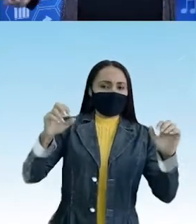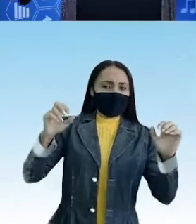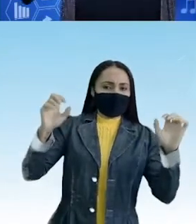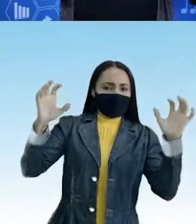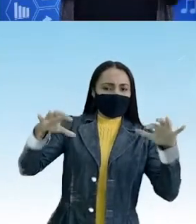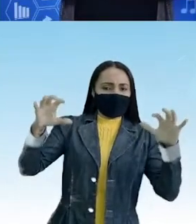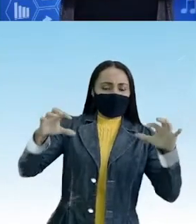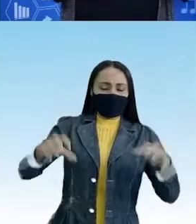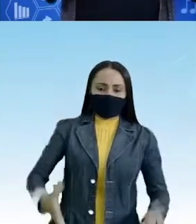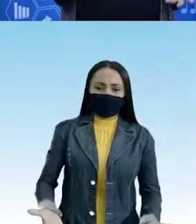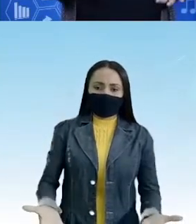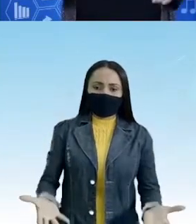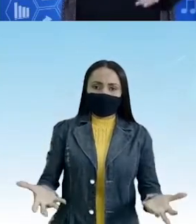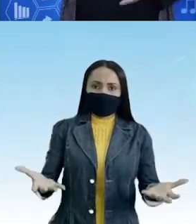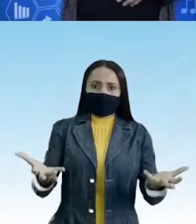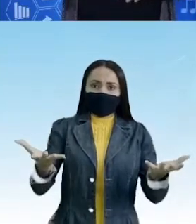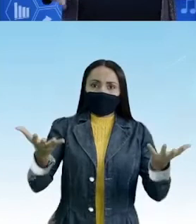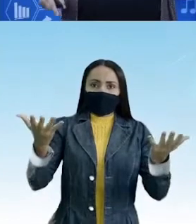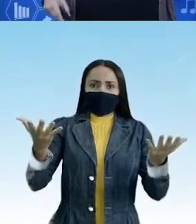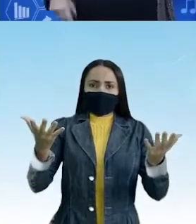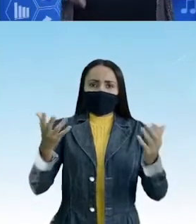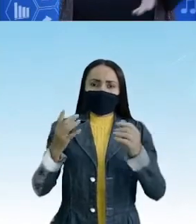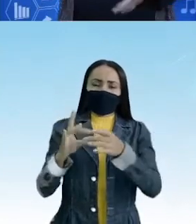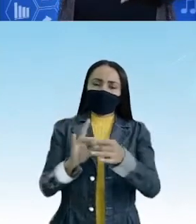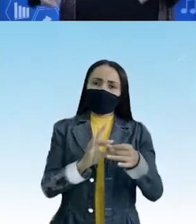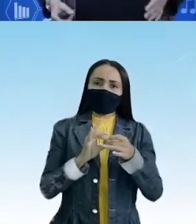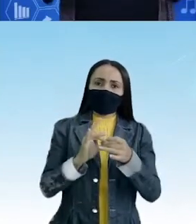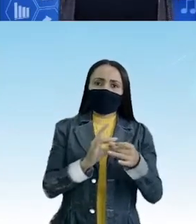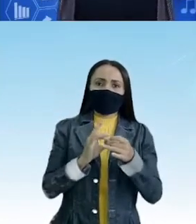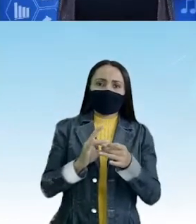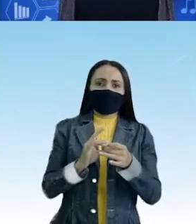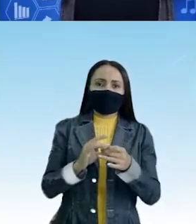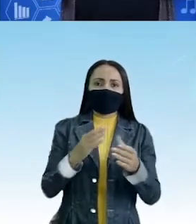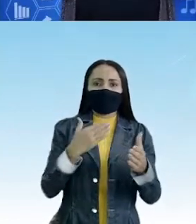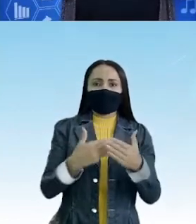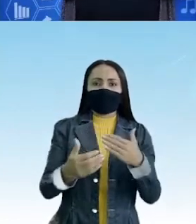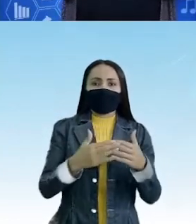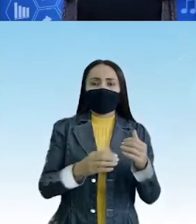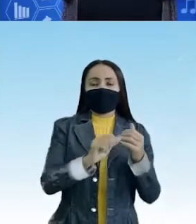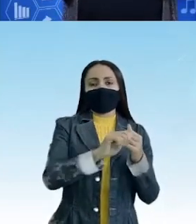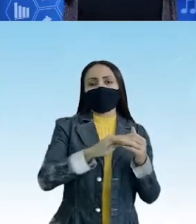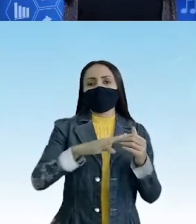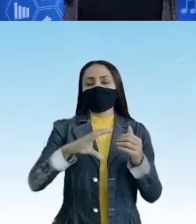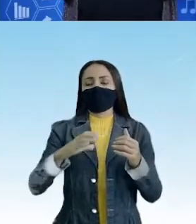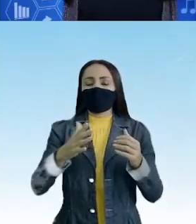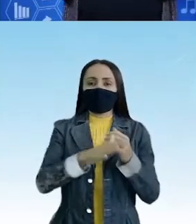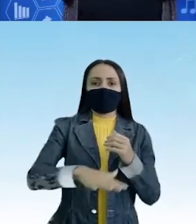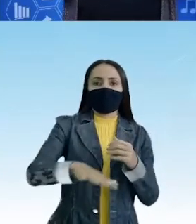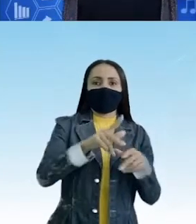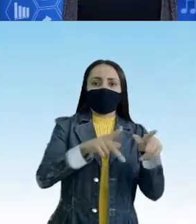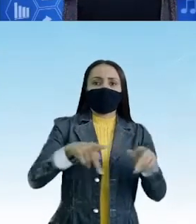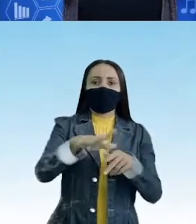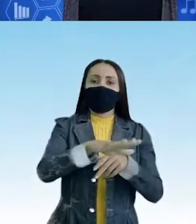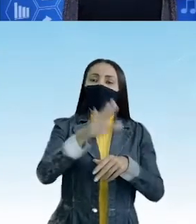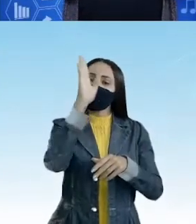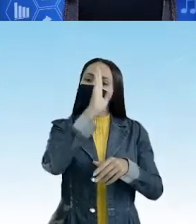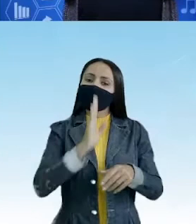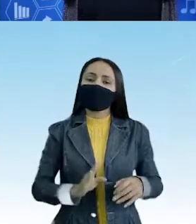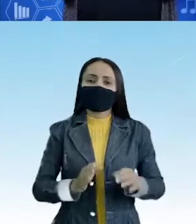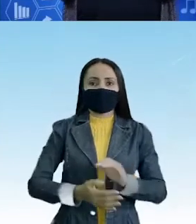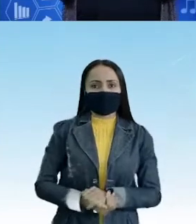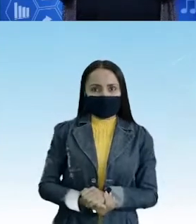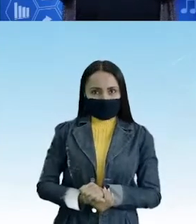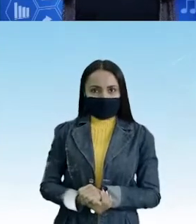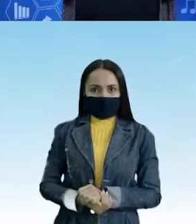outro, todo mundo se junta, independente de qual é a classe A, B, C, somos o povo brasileiro, tá? Então, nosso